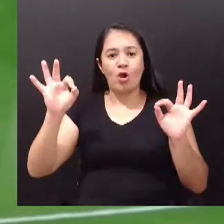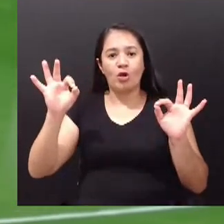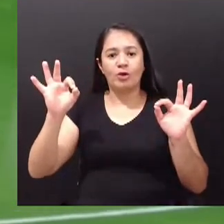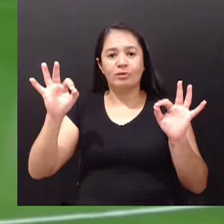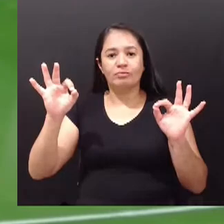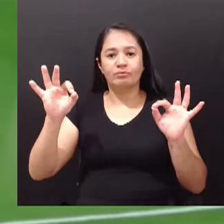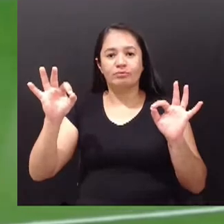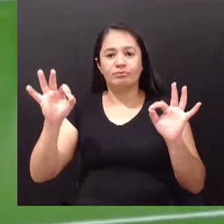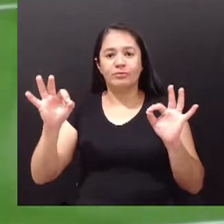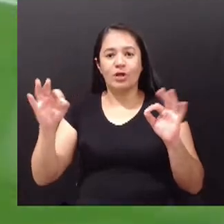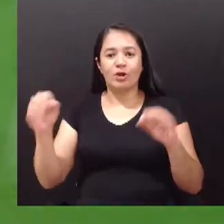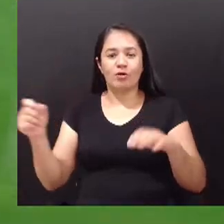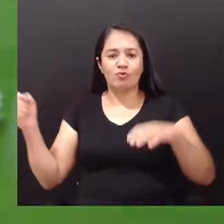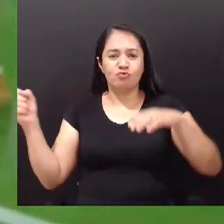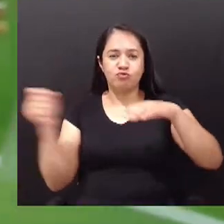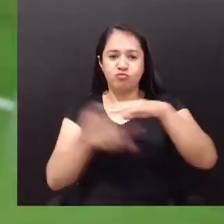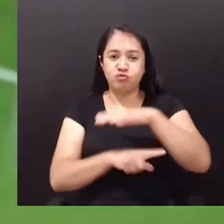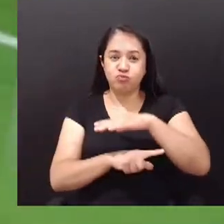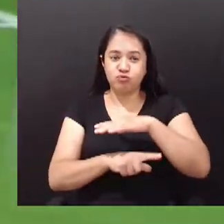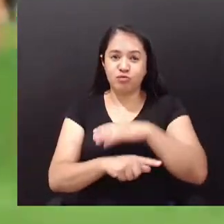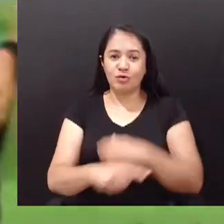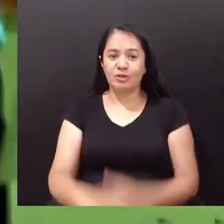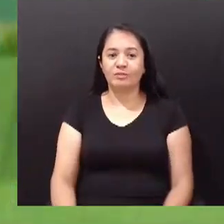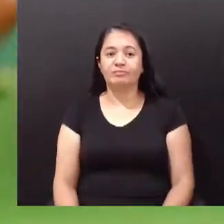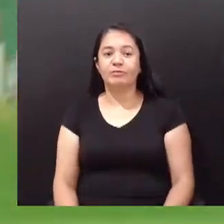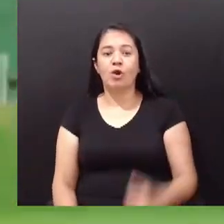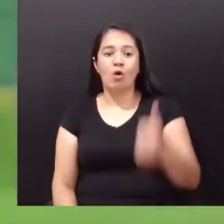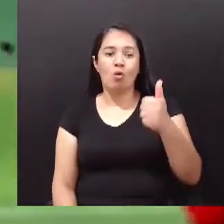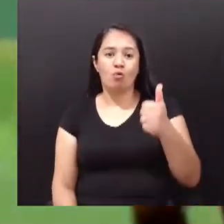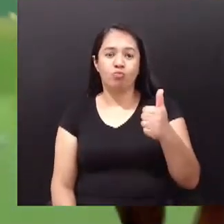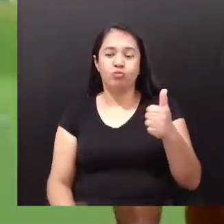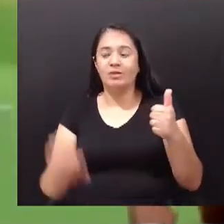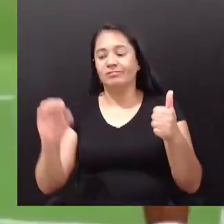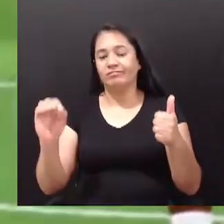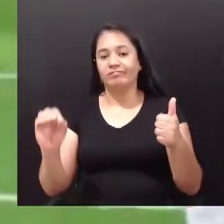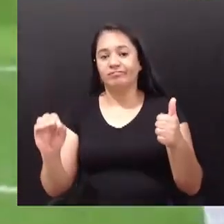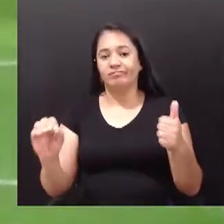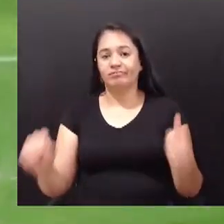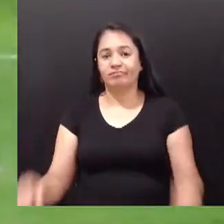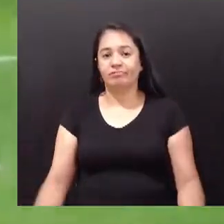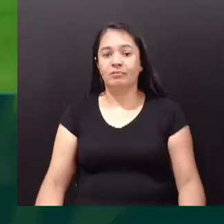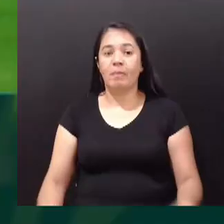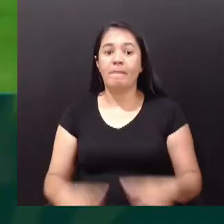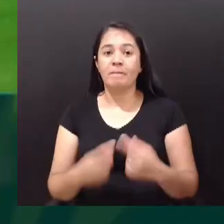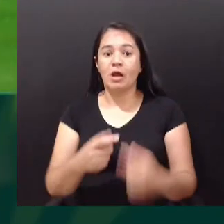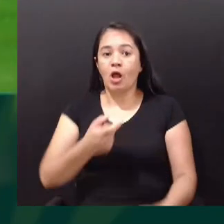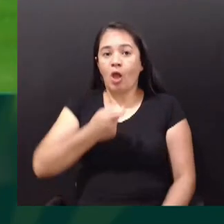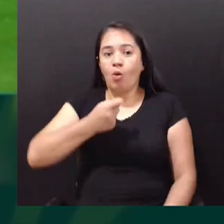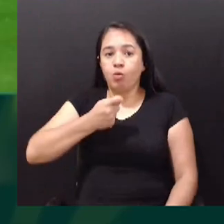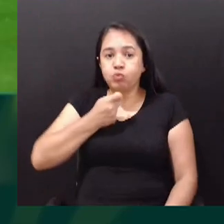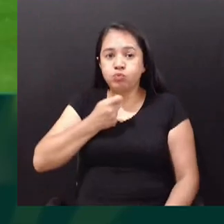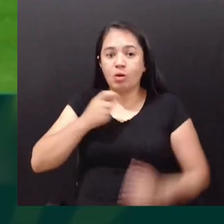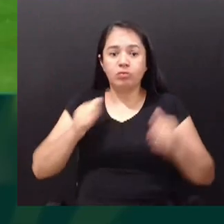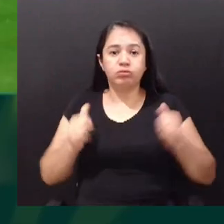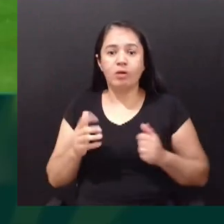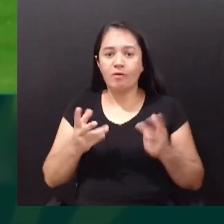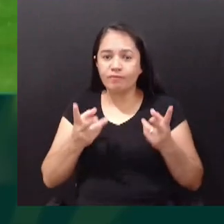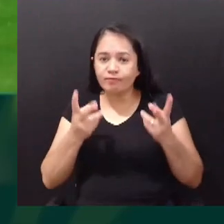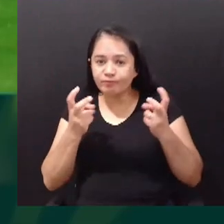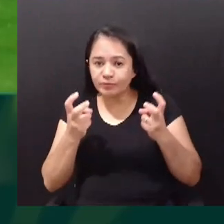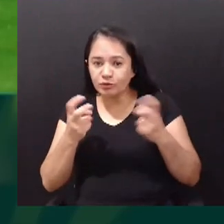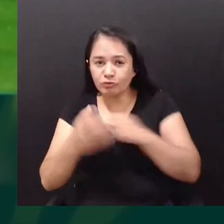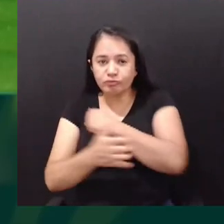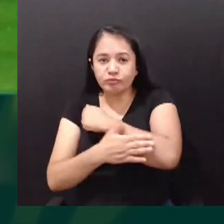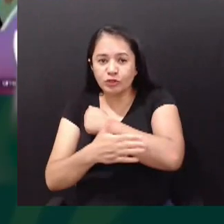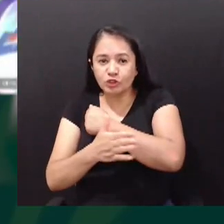entrou. 1-0 Bugre. Só que não. O VAR entrou em ação, viu toque no braço do